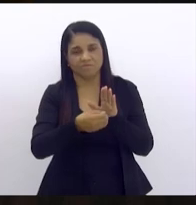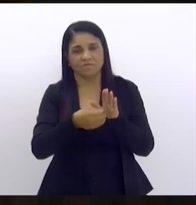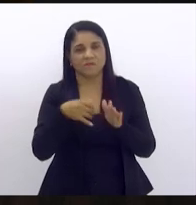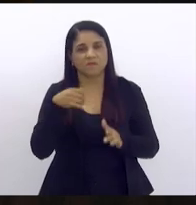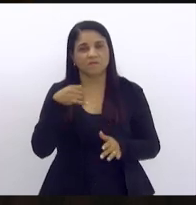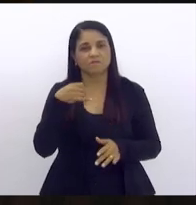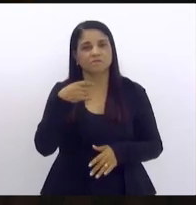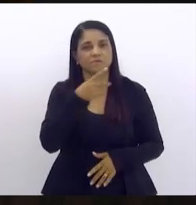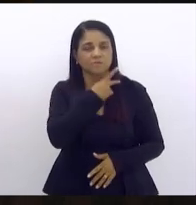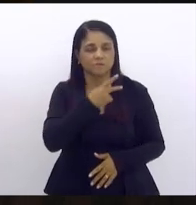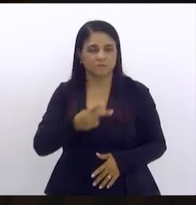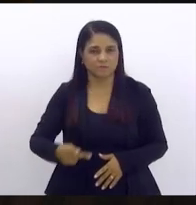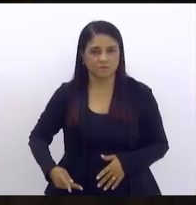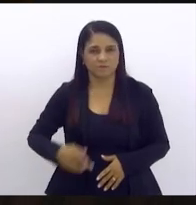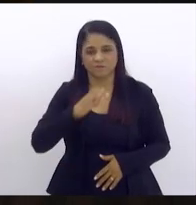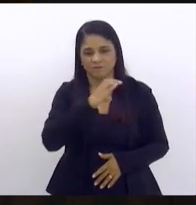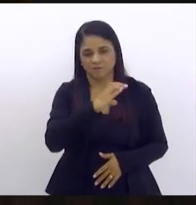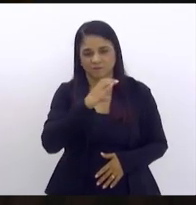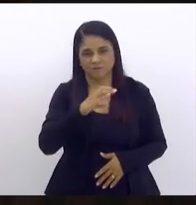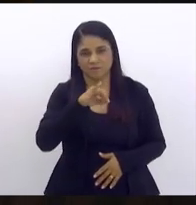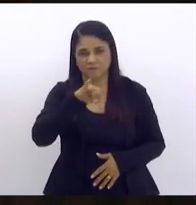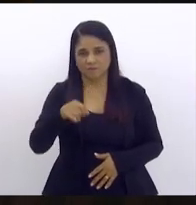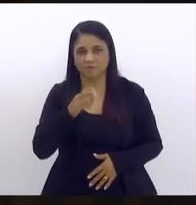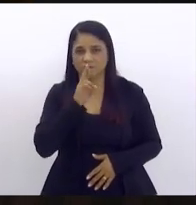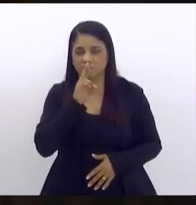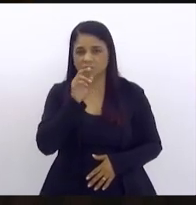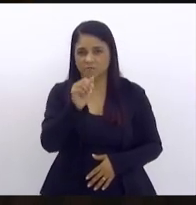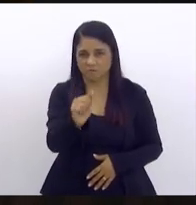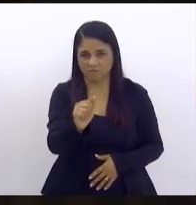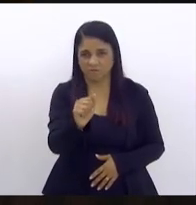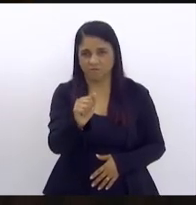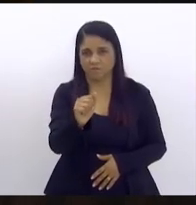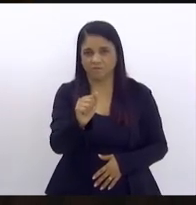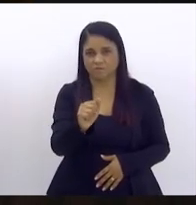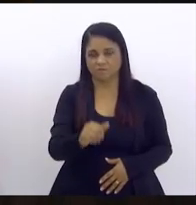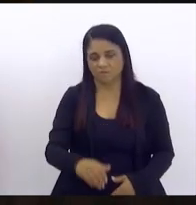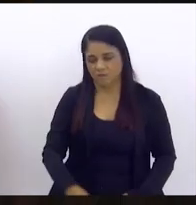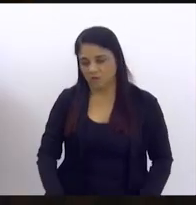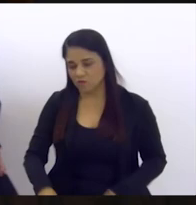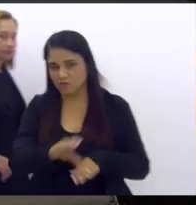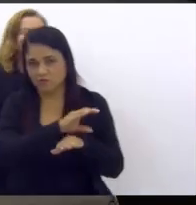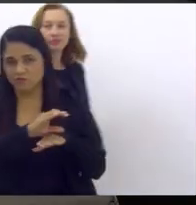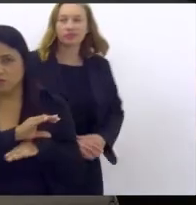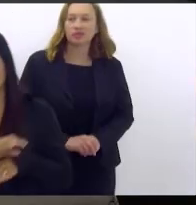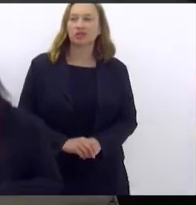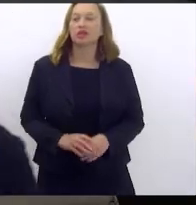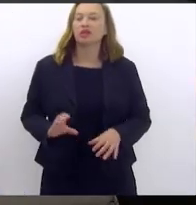nobre presidente da CCJ, Rodrigo Amorim. Pela constitucionalidade com emendas, senhor presidente.